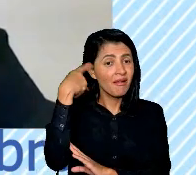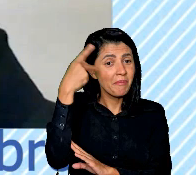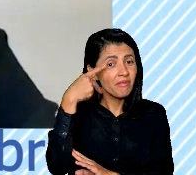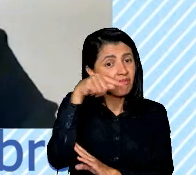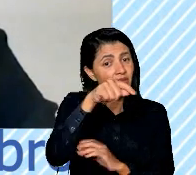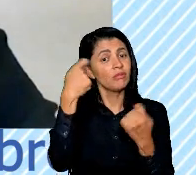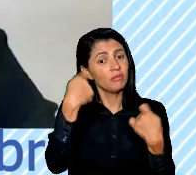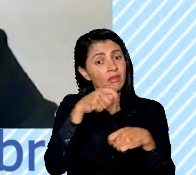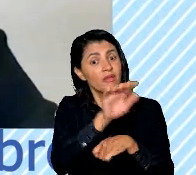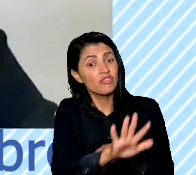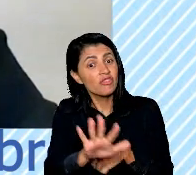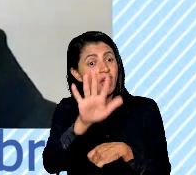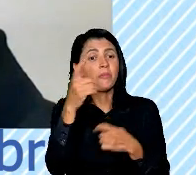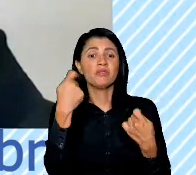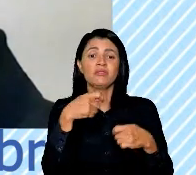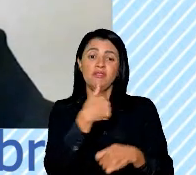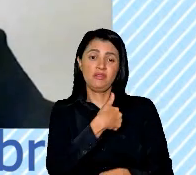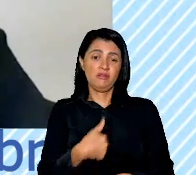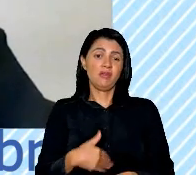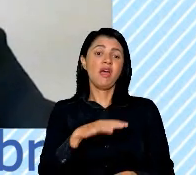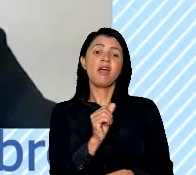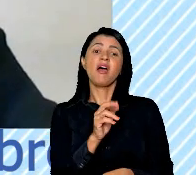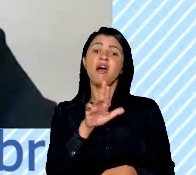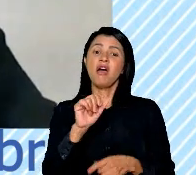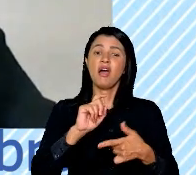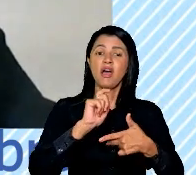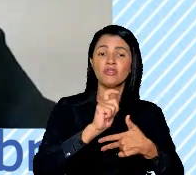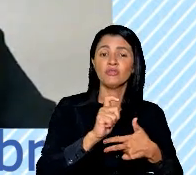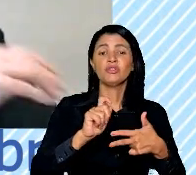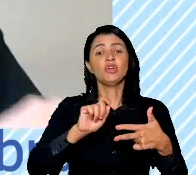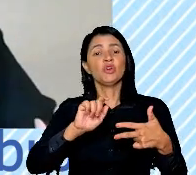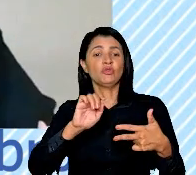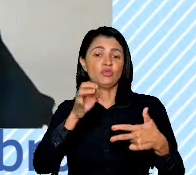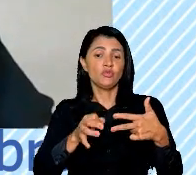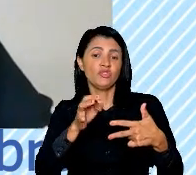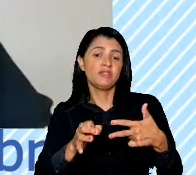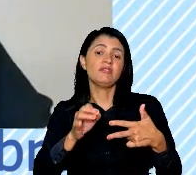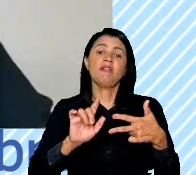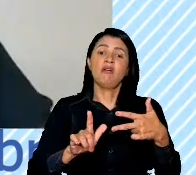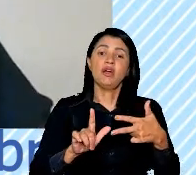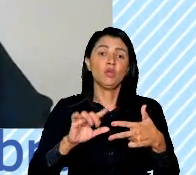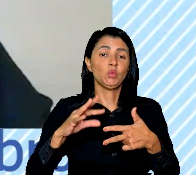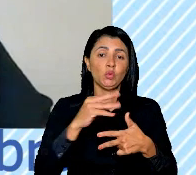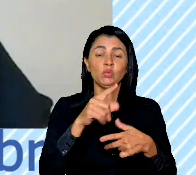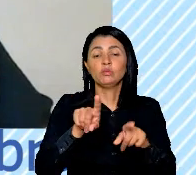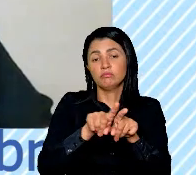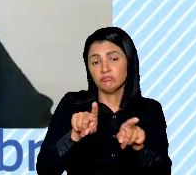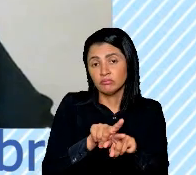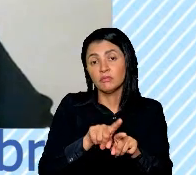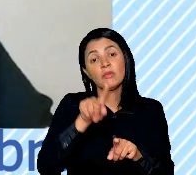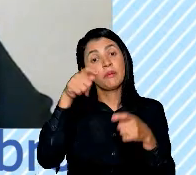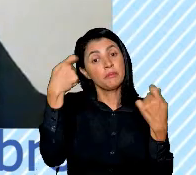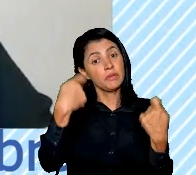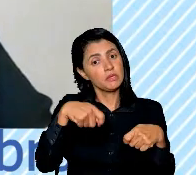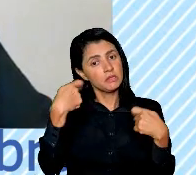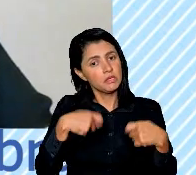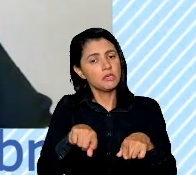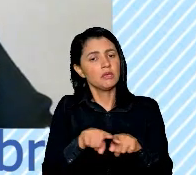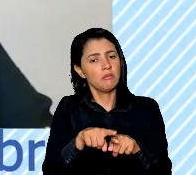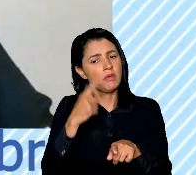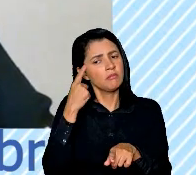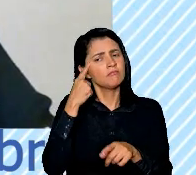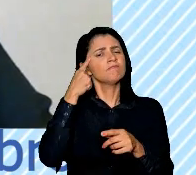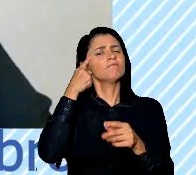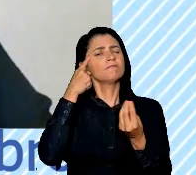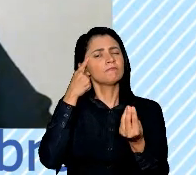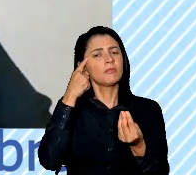de modo geral, executivo, judiciário incluídos. É preciso que a gente tenha em mente